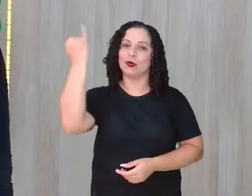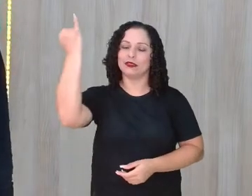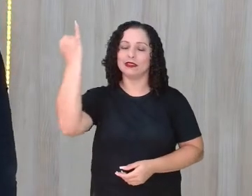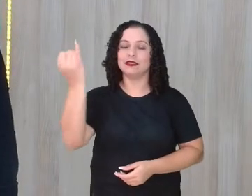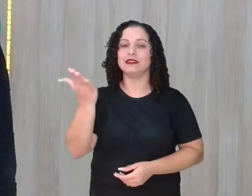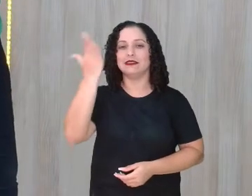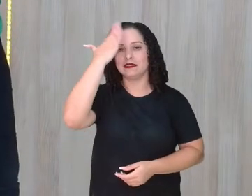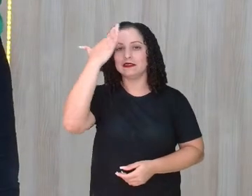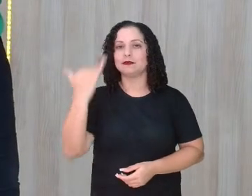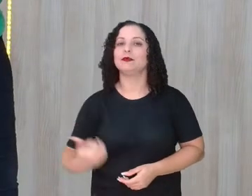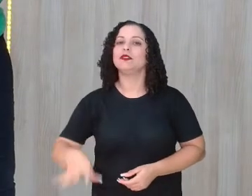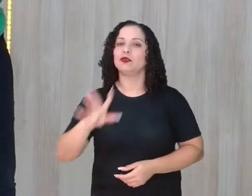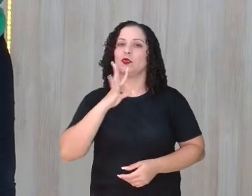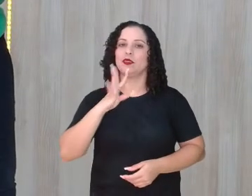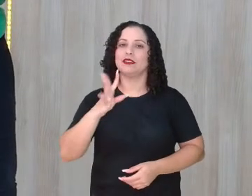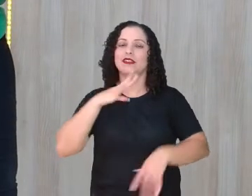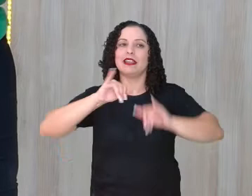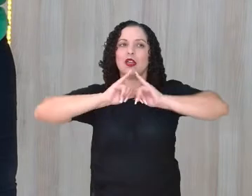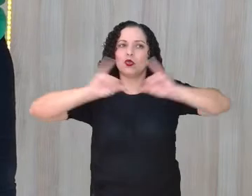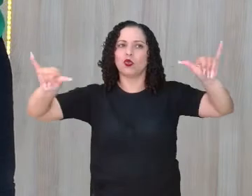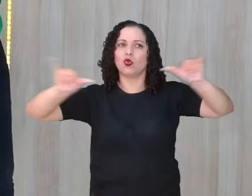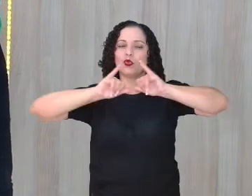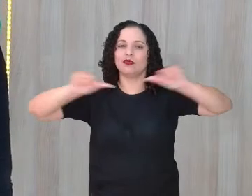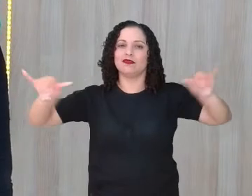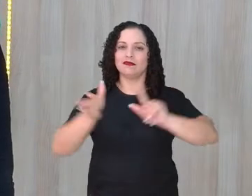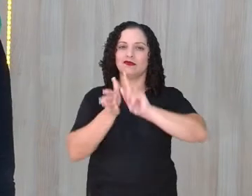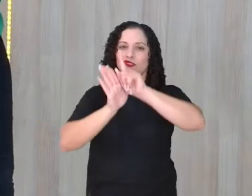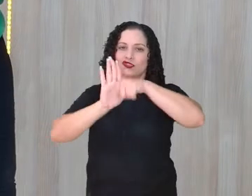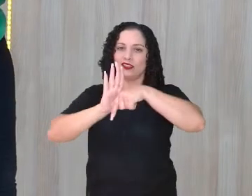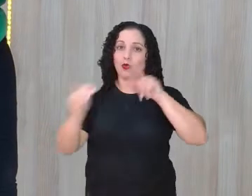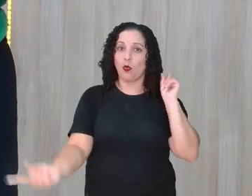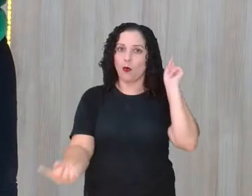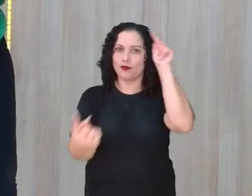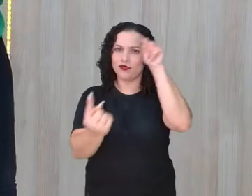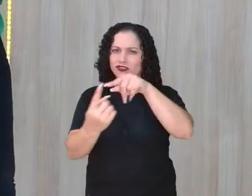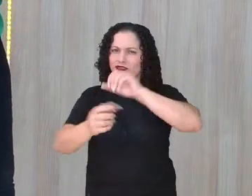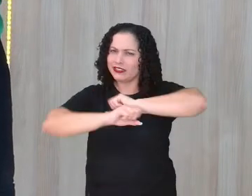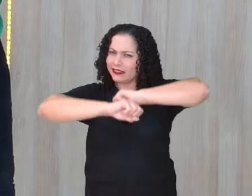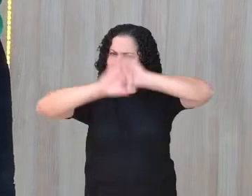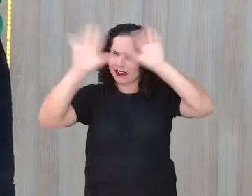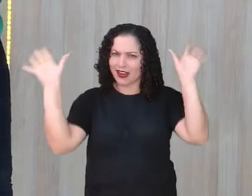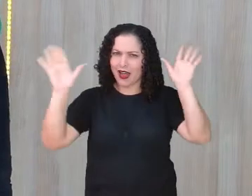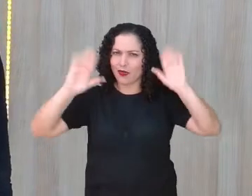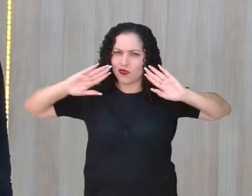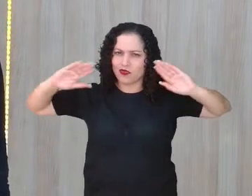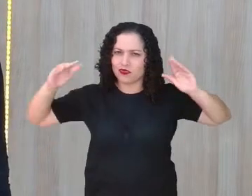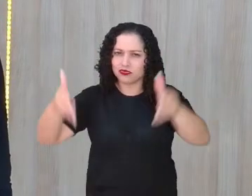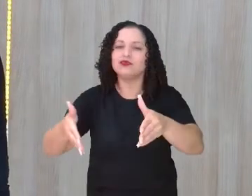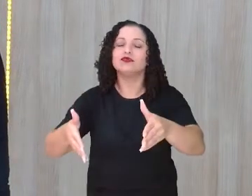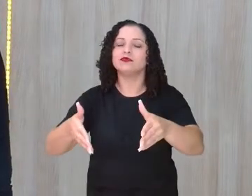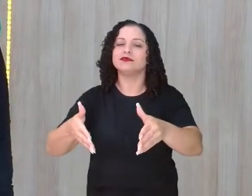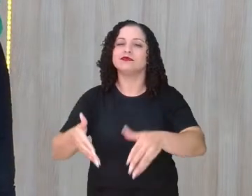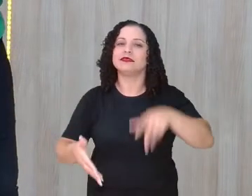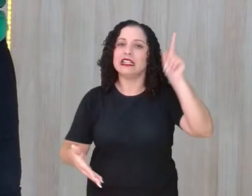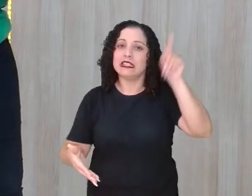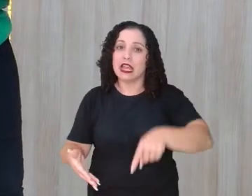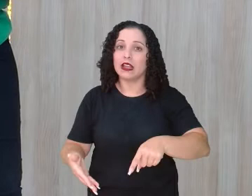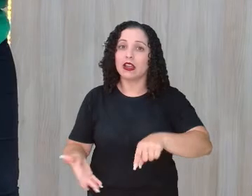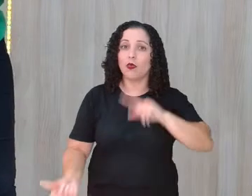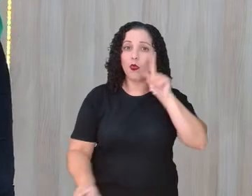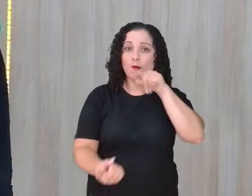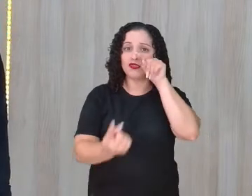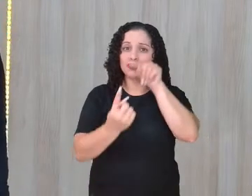a notícia, ela é um gênero objetivo, claro, direto, e que ela tem a função de